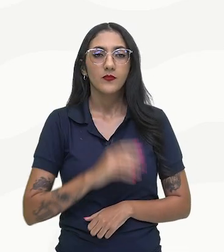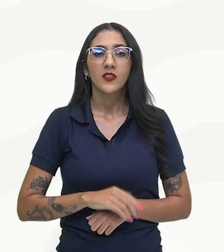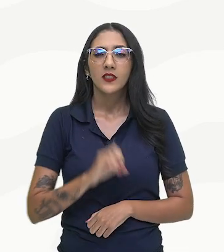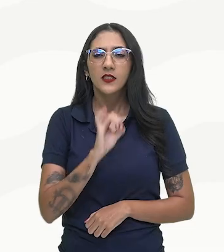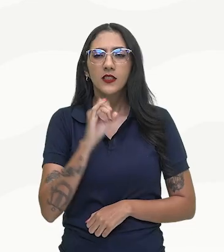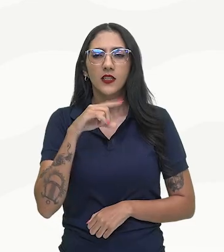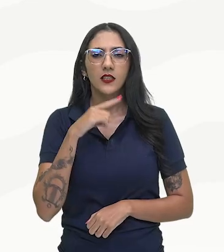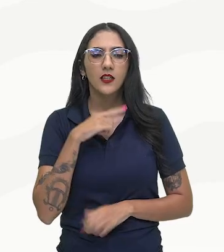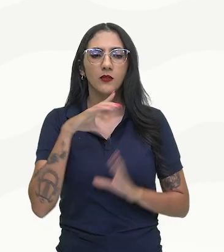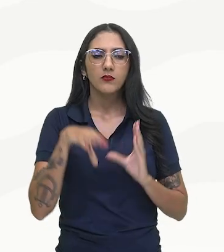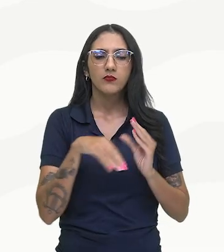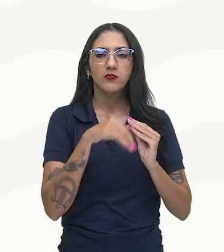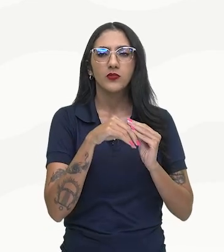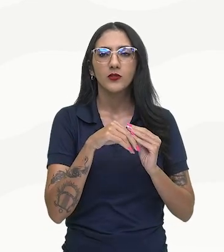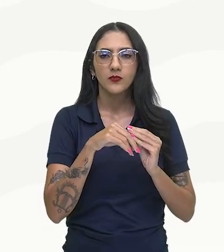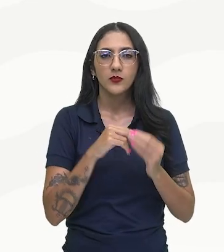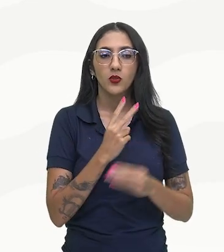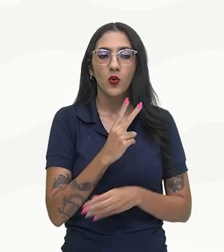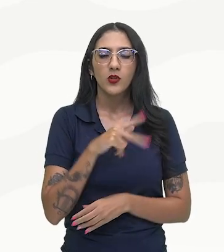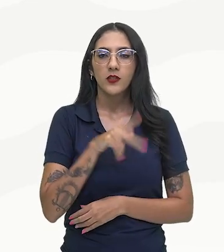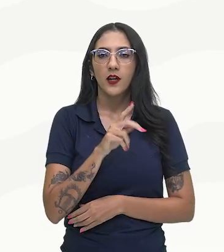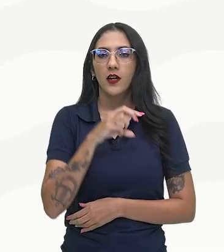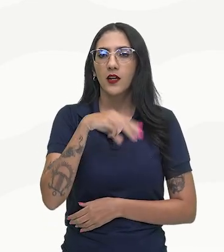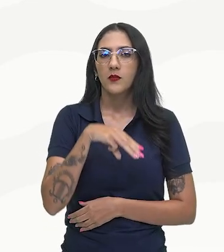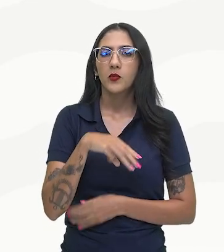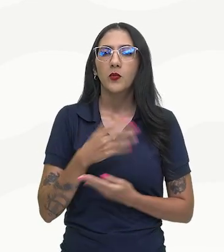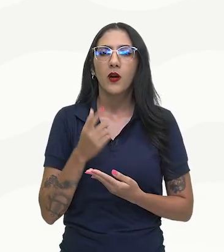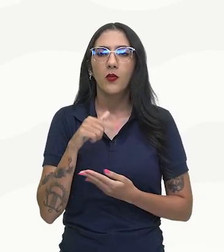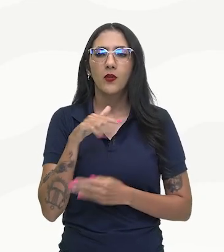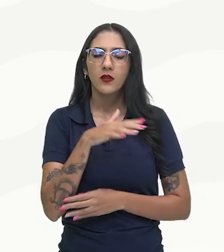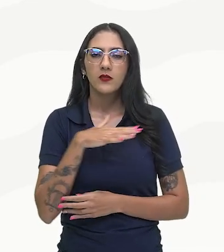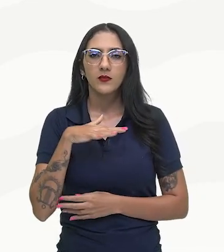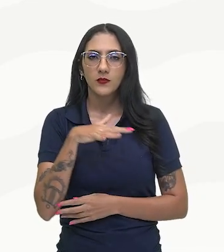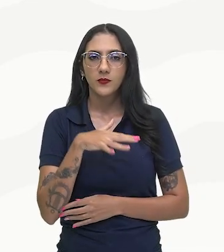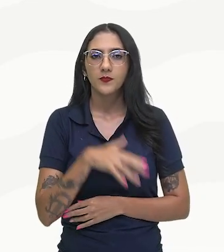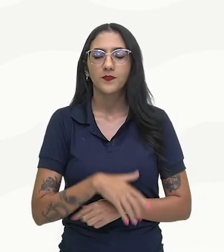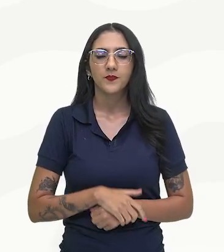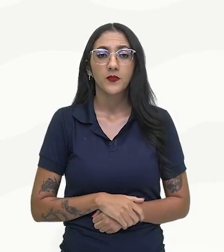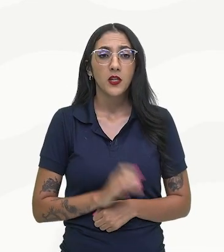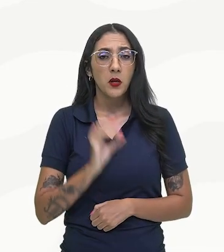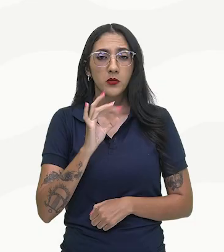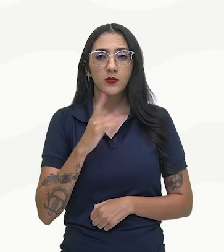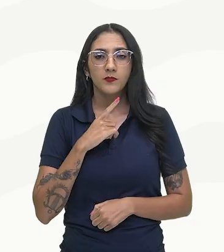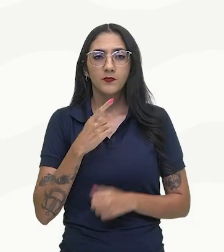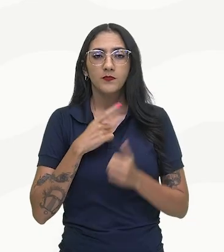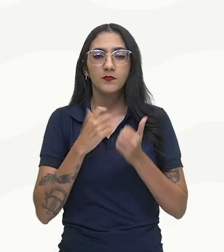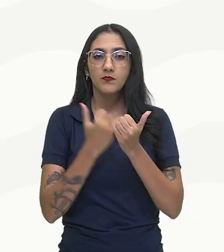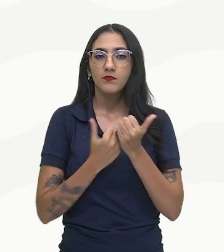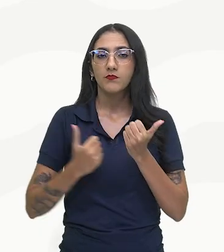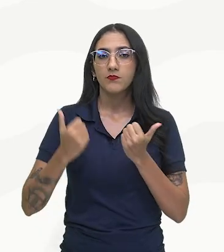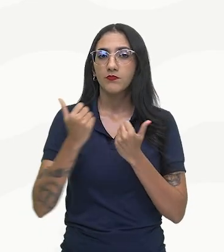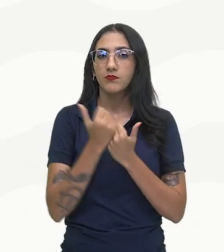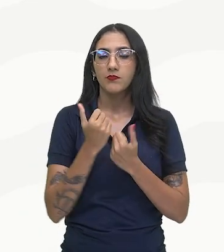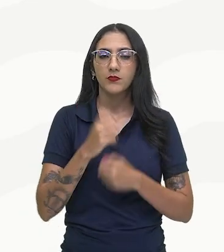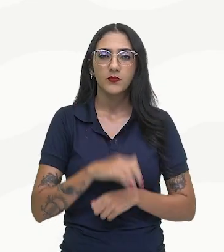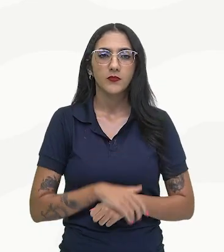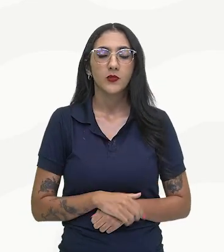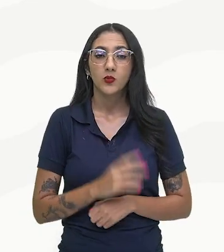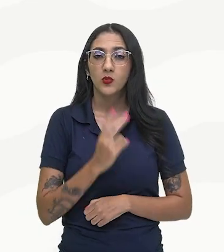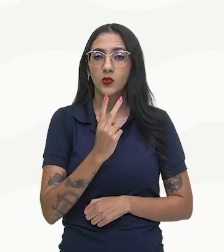2 quilômetros, quanto que ia ser a área desmatada? É só a gente substituir aqui o x por